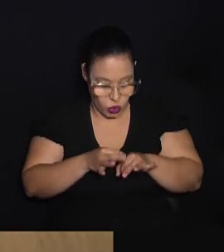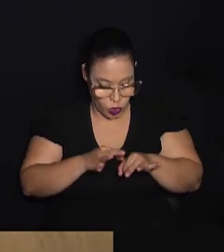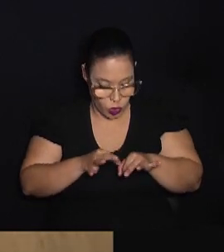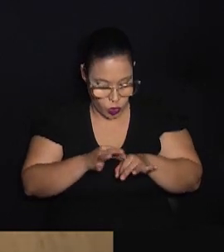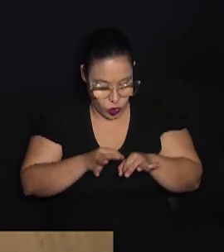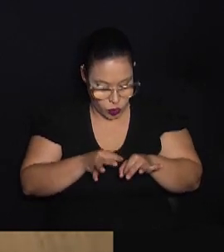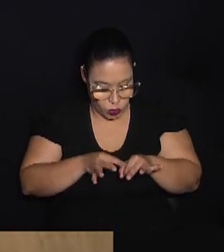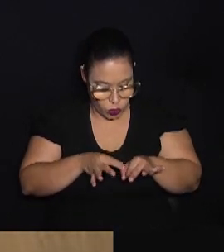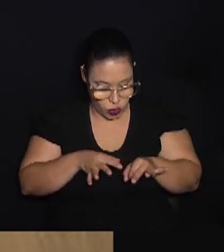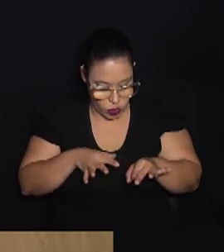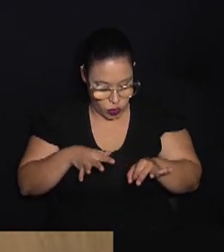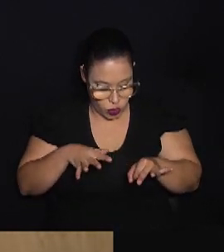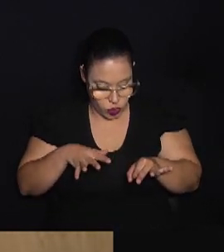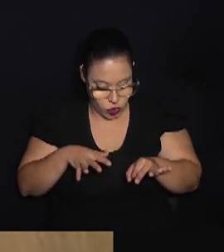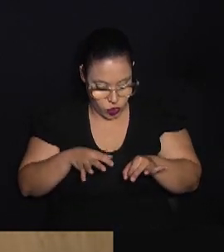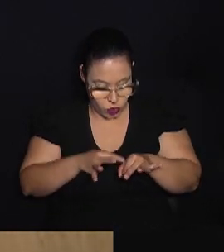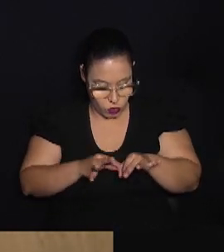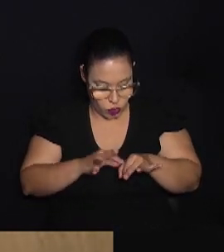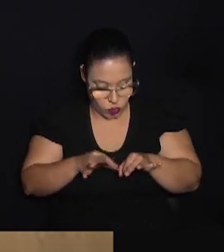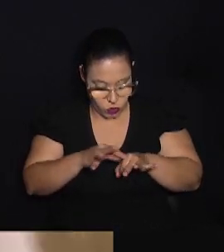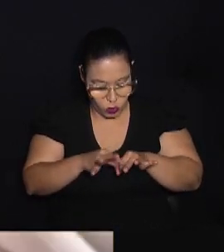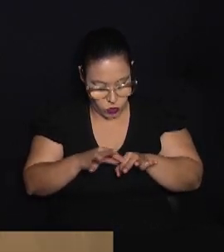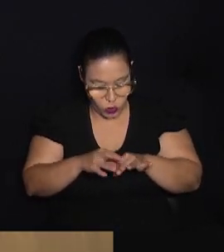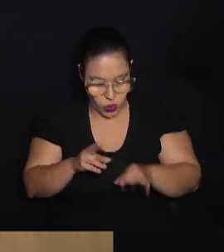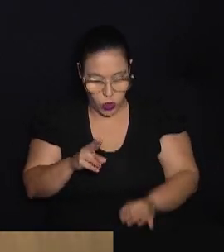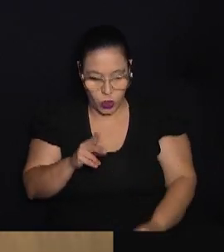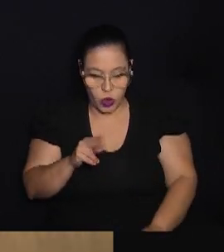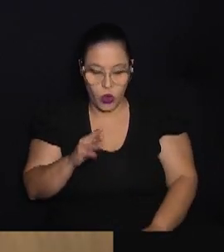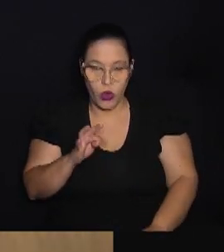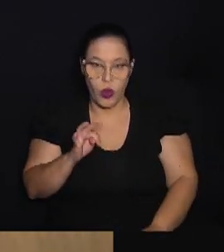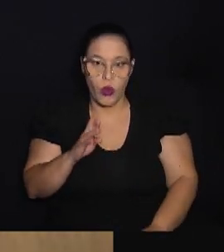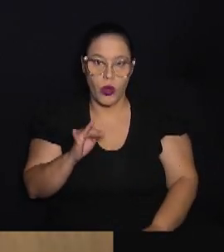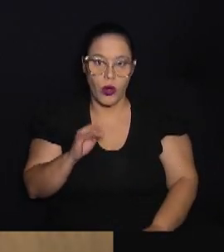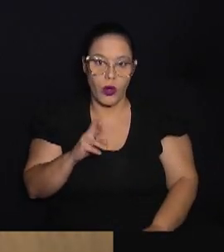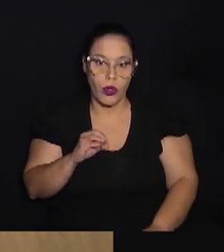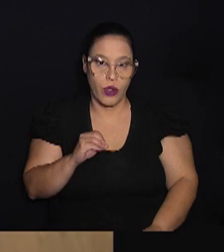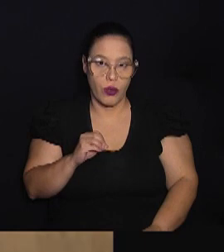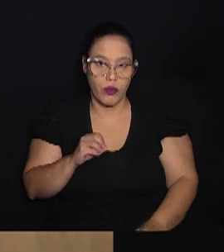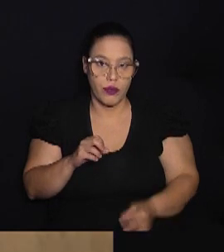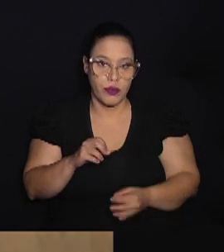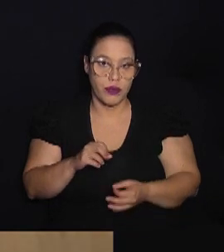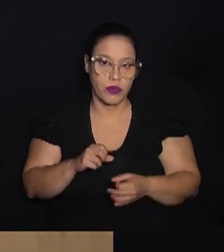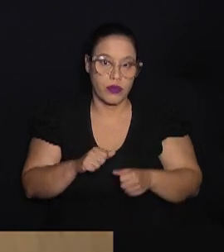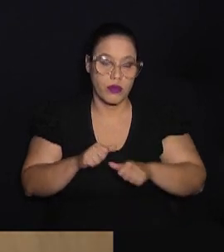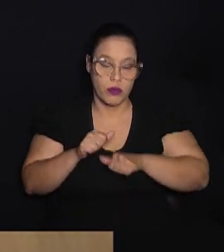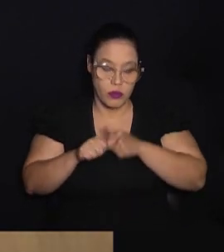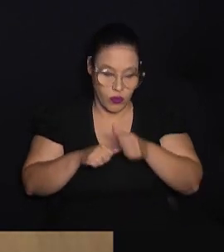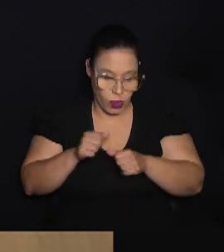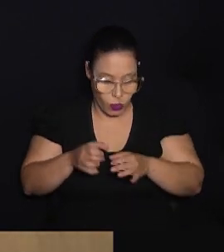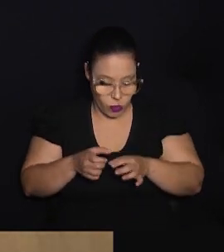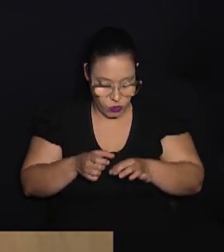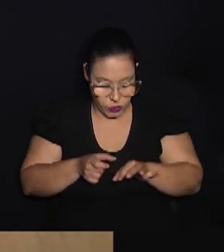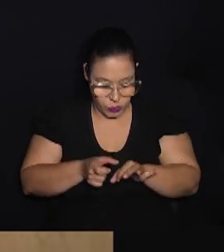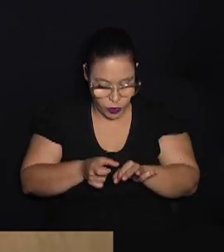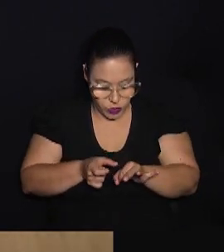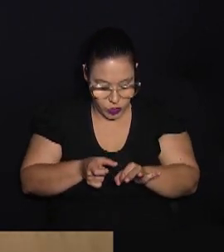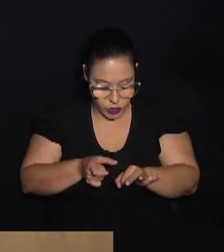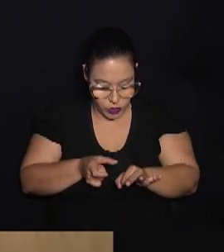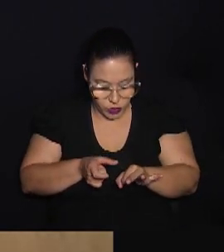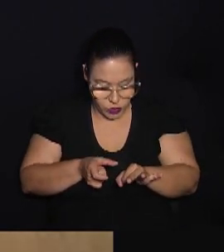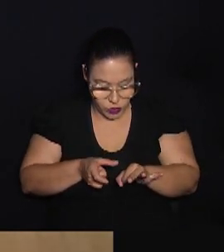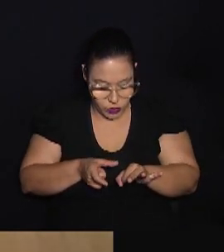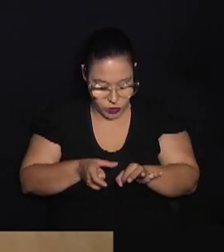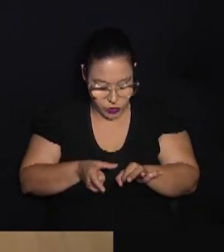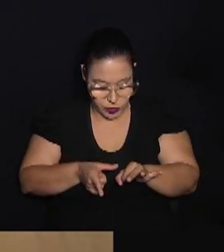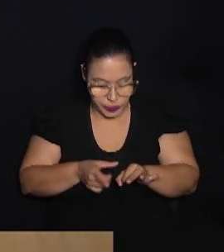que é o músculo do útero. Eles não se transformam em tumores malignos. Eles podem crescer, mas eles continuam